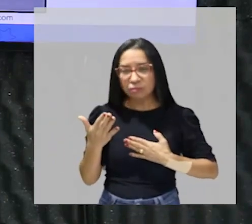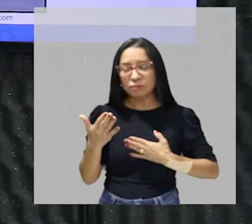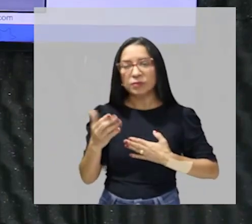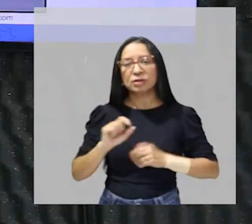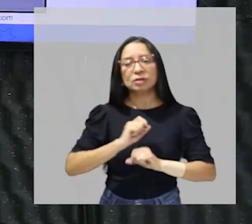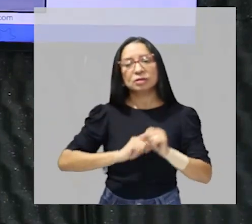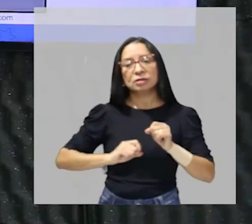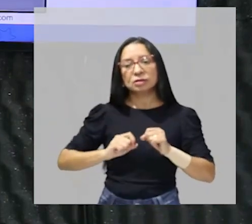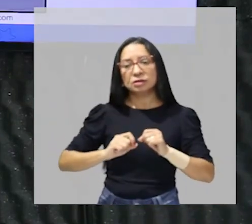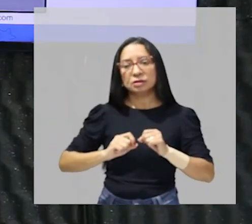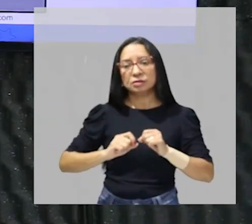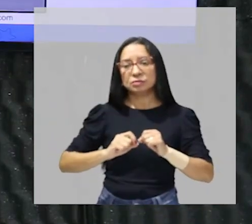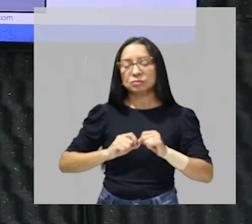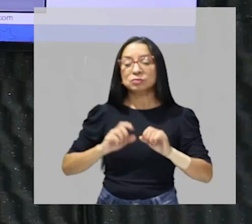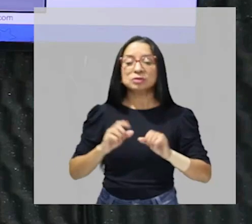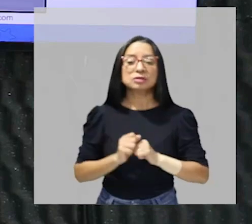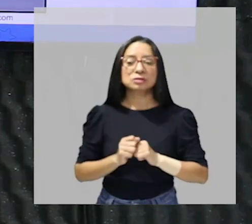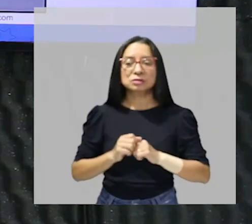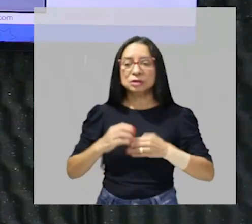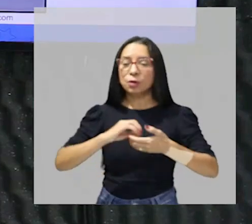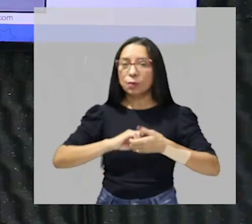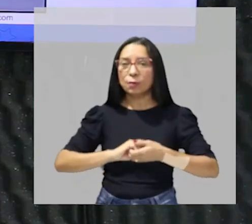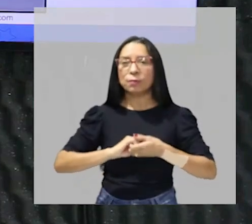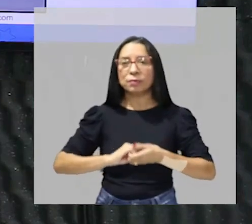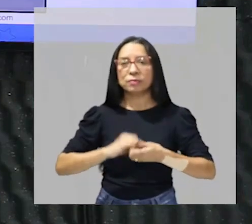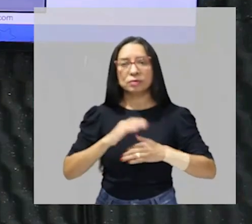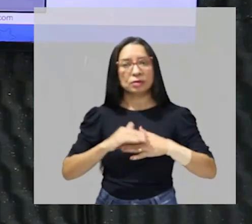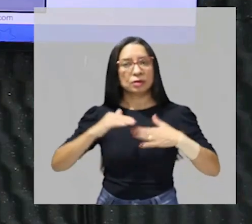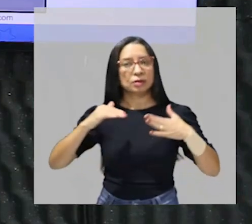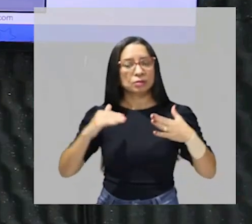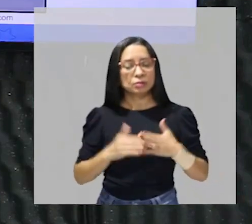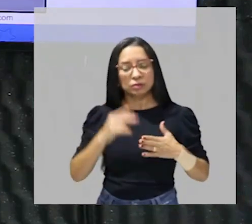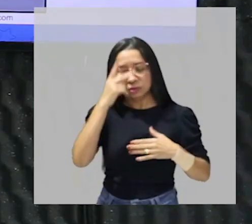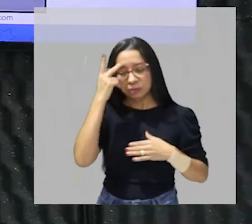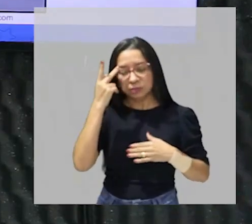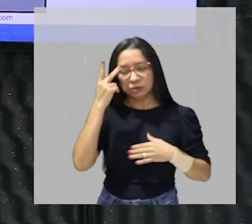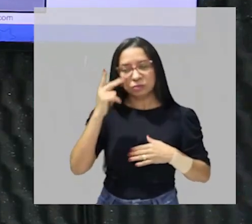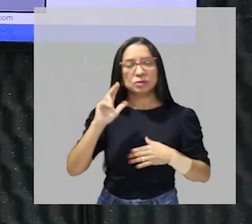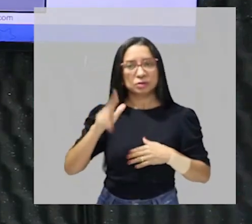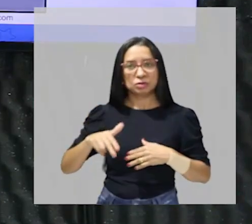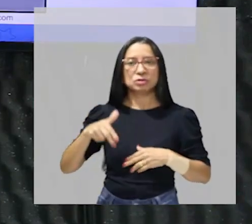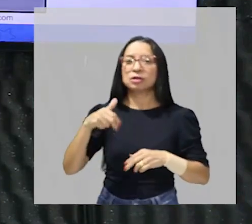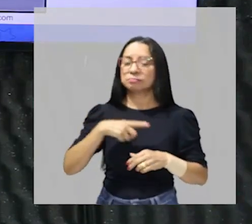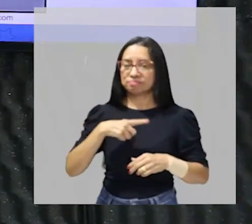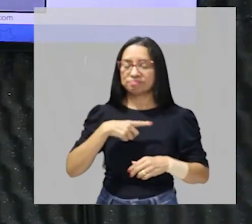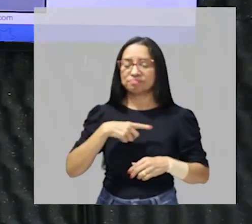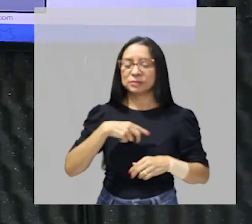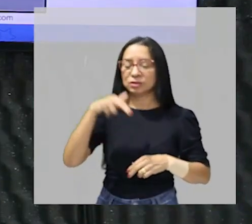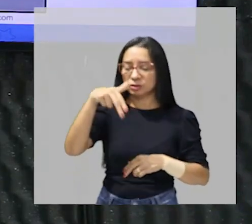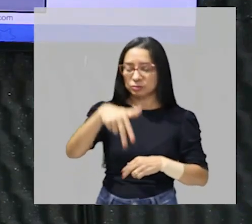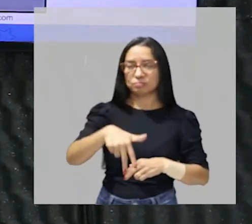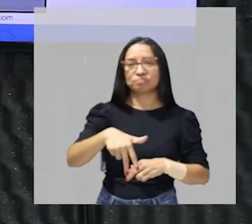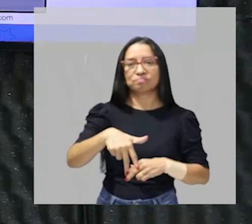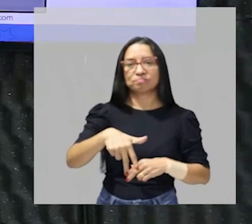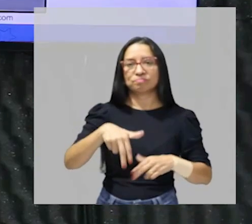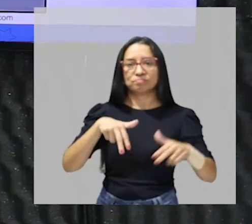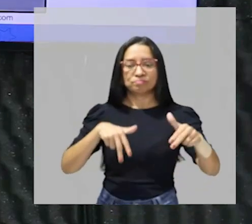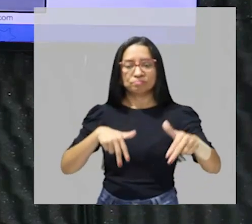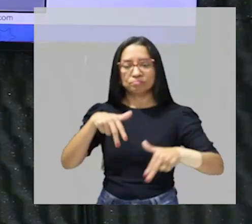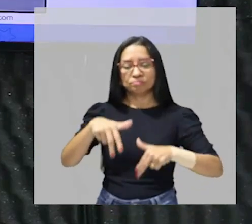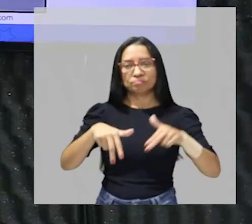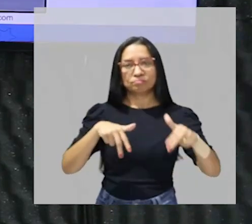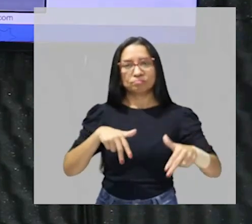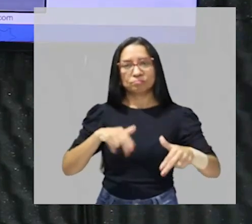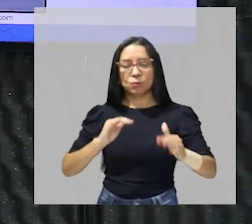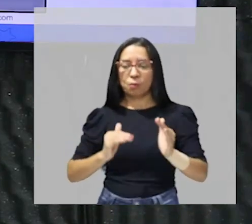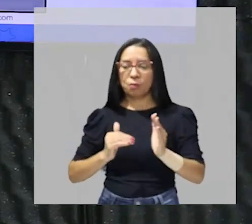cumprimentar, quando eu entro, todos os companheiros que lá já estão, por ordem de graduação, o mais graduado para